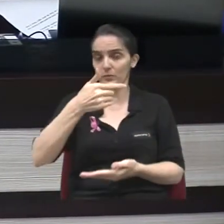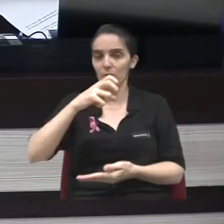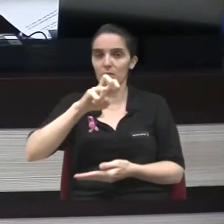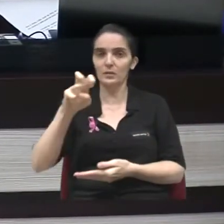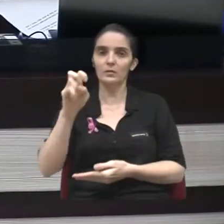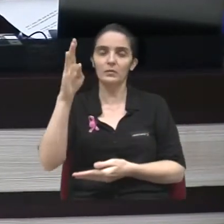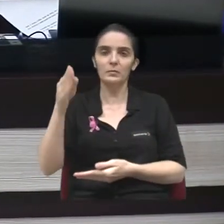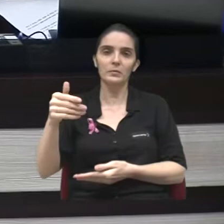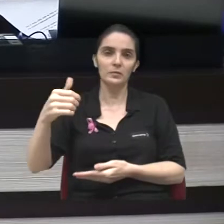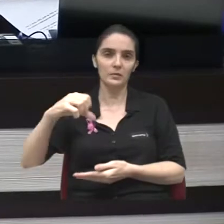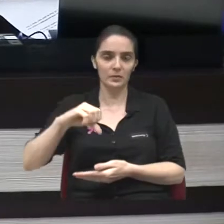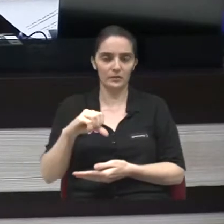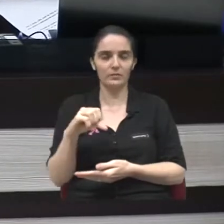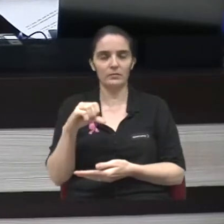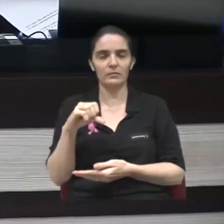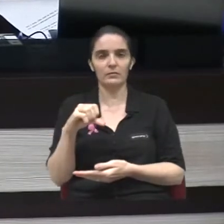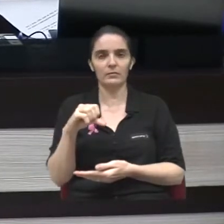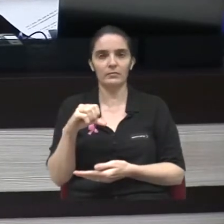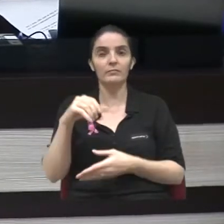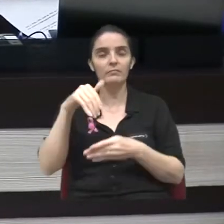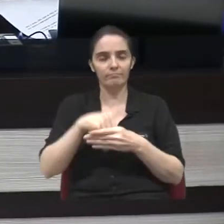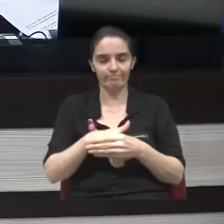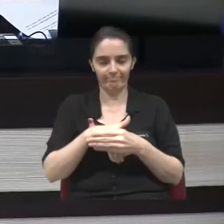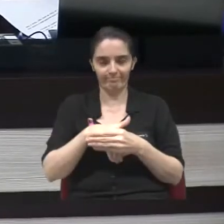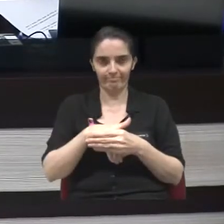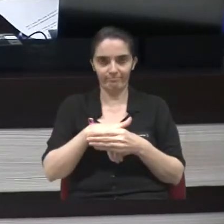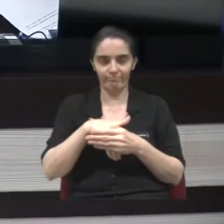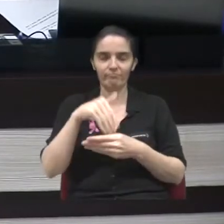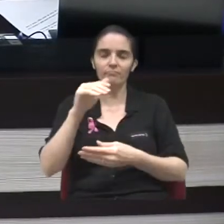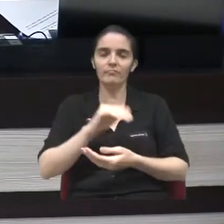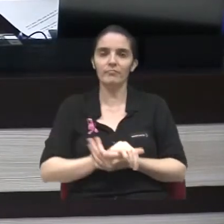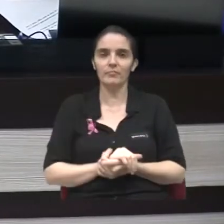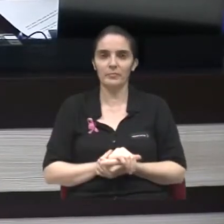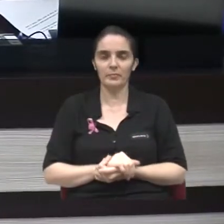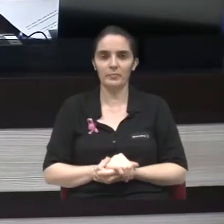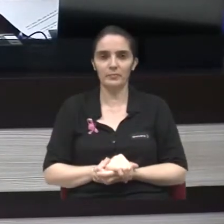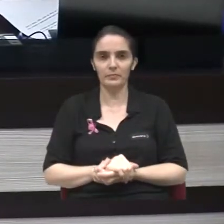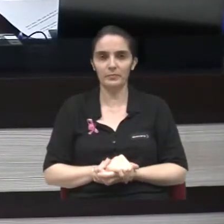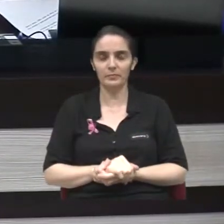255/19 está em votação. Senhores vereadores, registrem o voto.